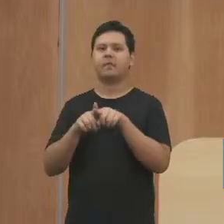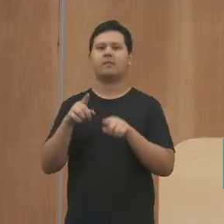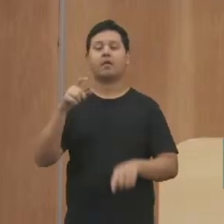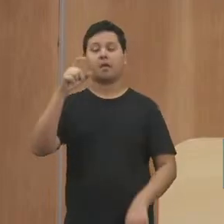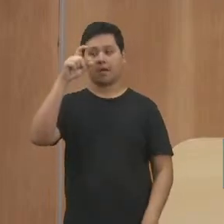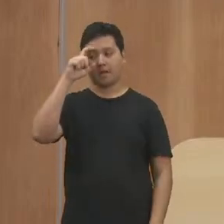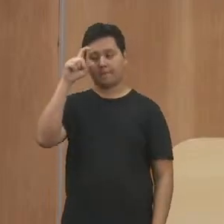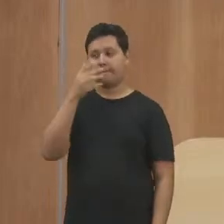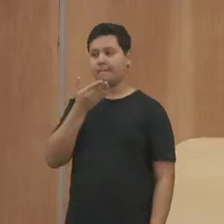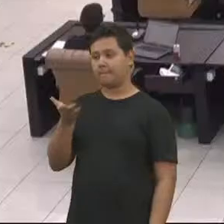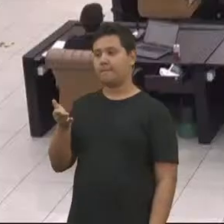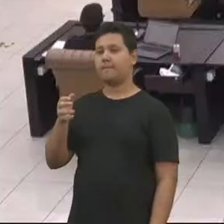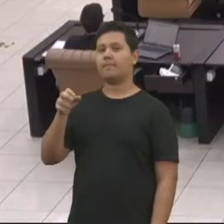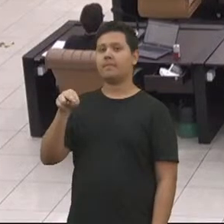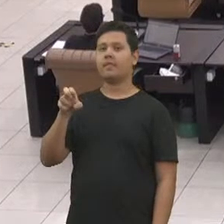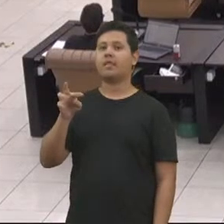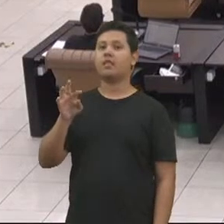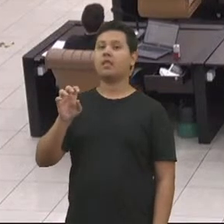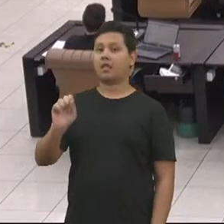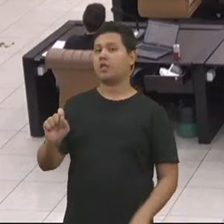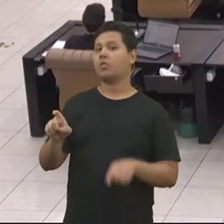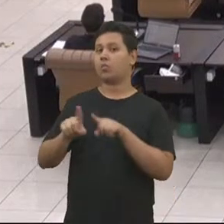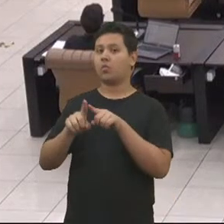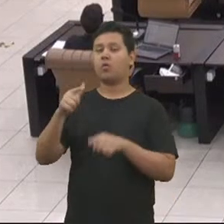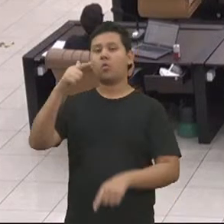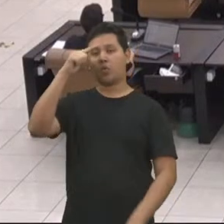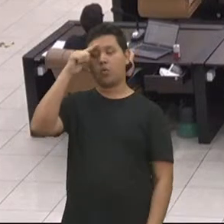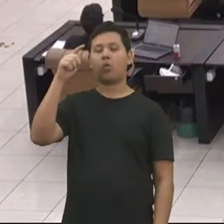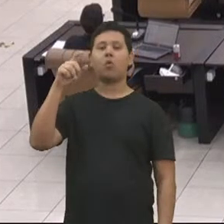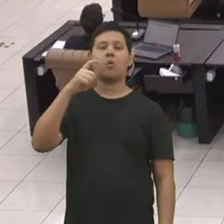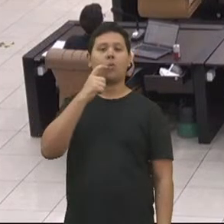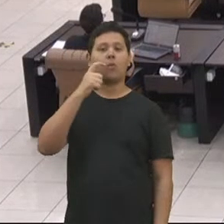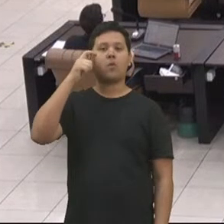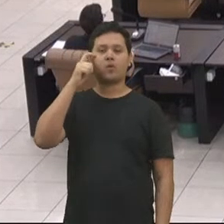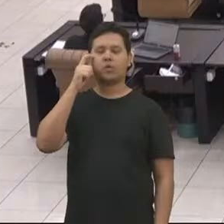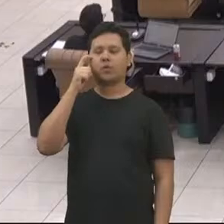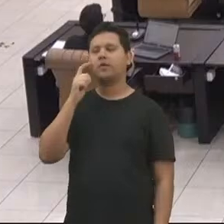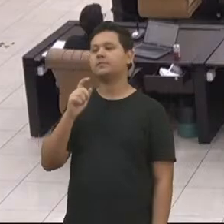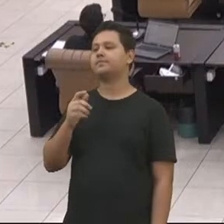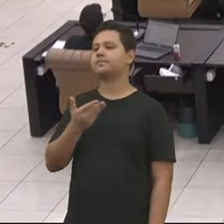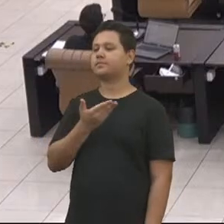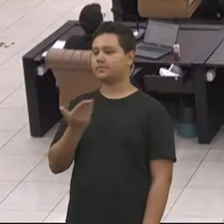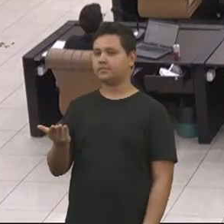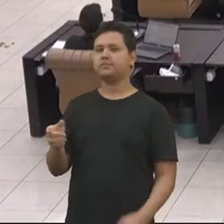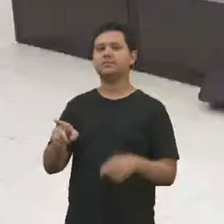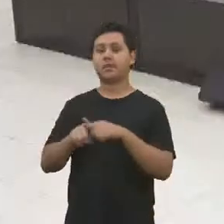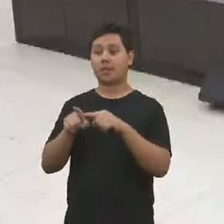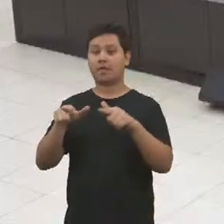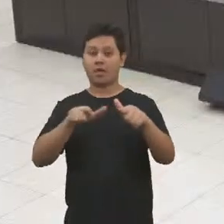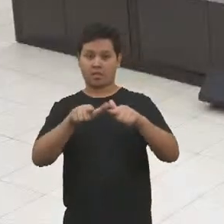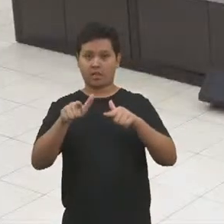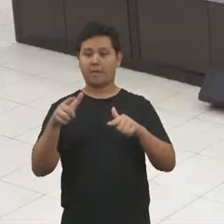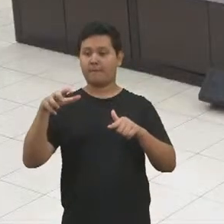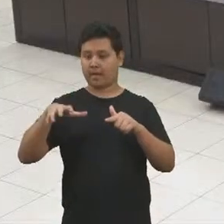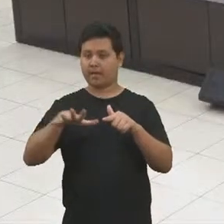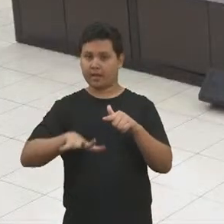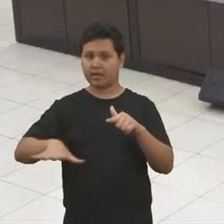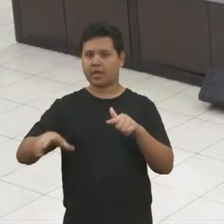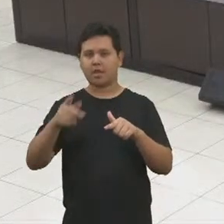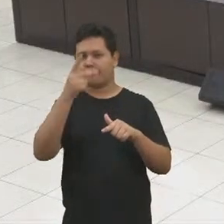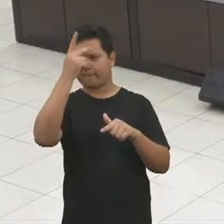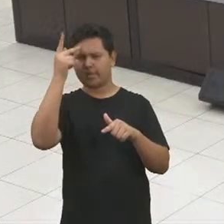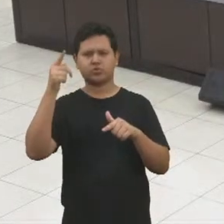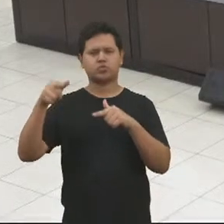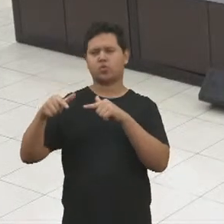Marcelo, Neto, Luiz Flávio e Gabriel. Cumprimentar também os servidores da Secretaria de Finanças, que vieram